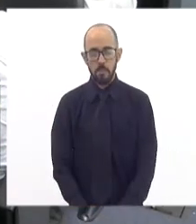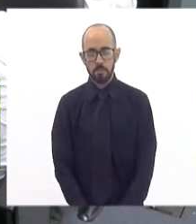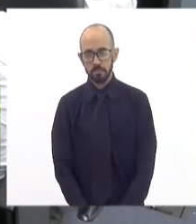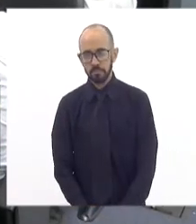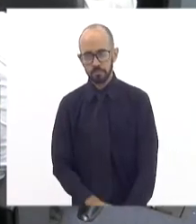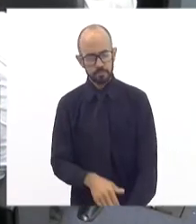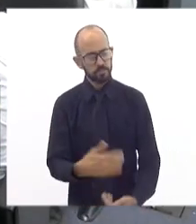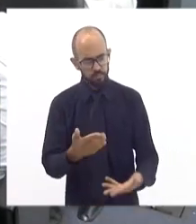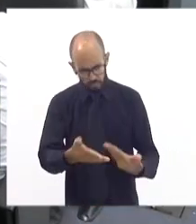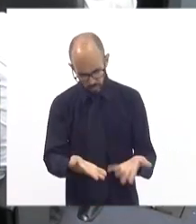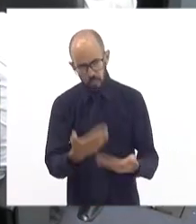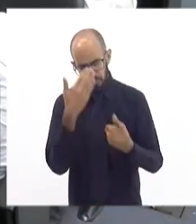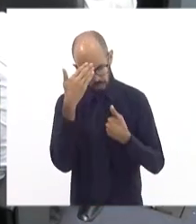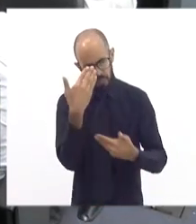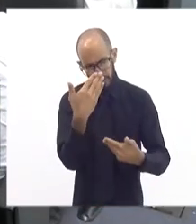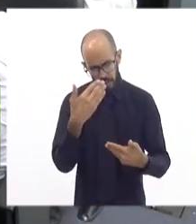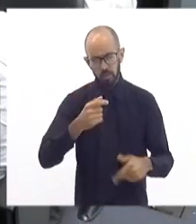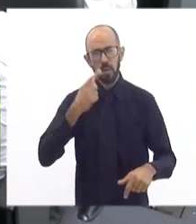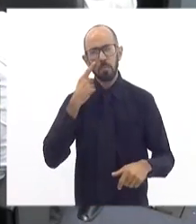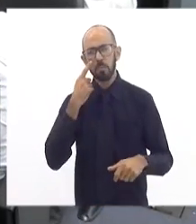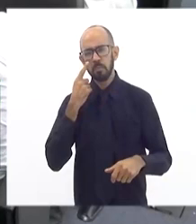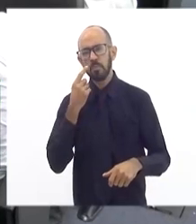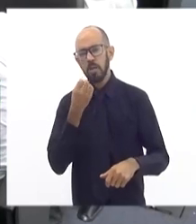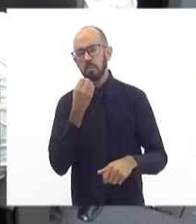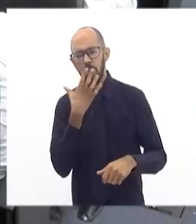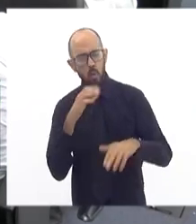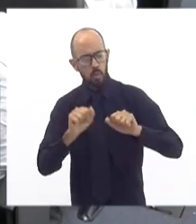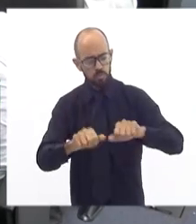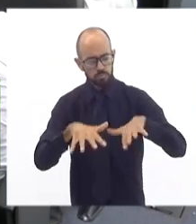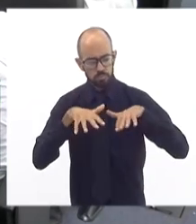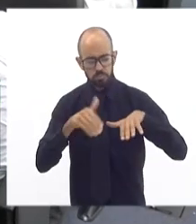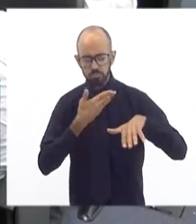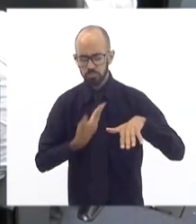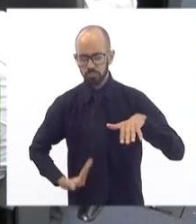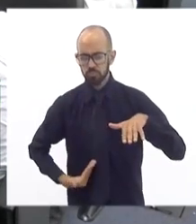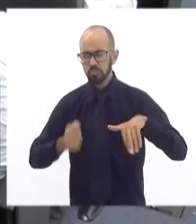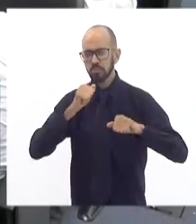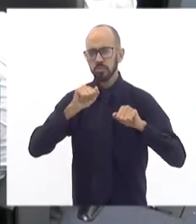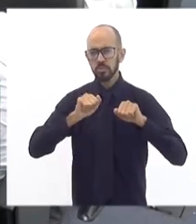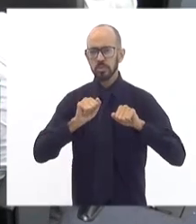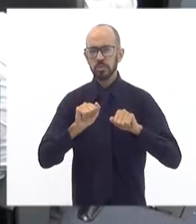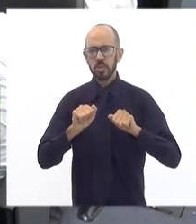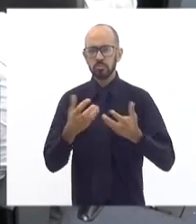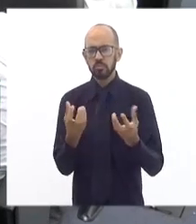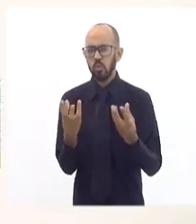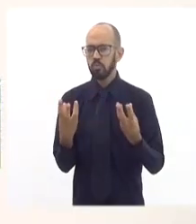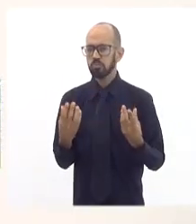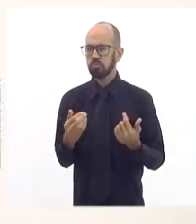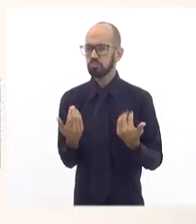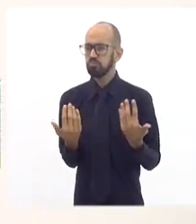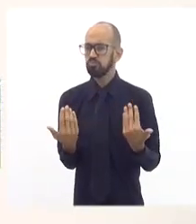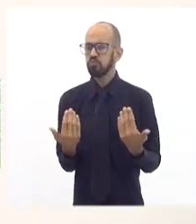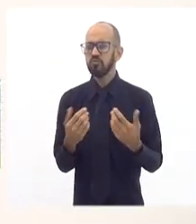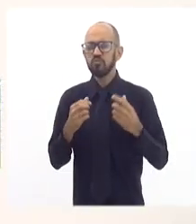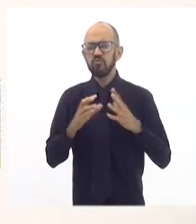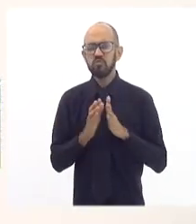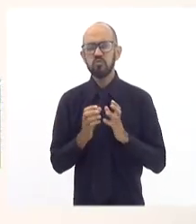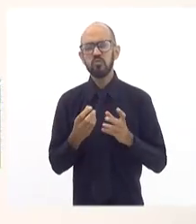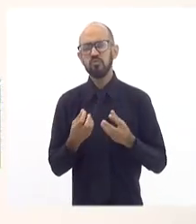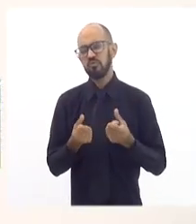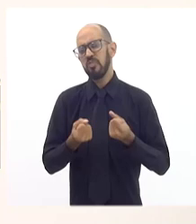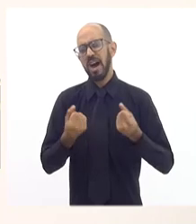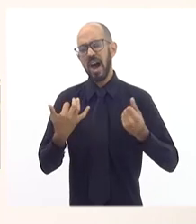muito bom ver uma audiência pública cheia né com com as pessoas que que são pertinentes